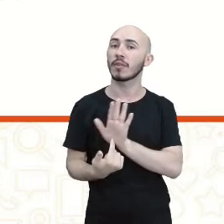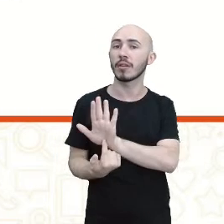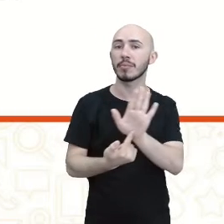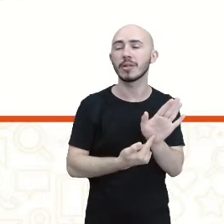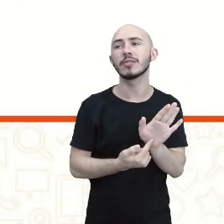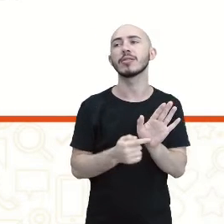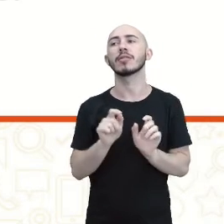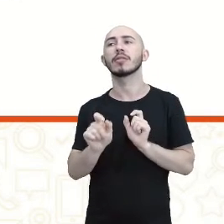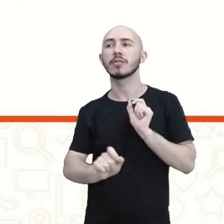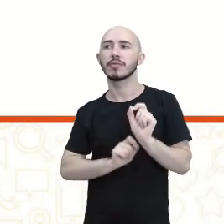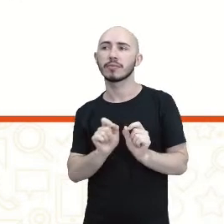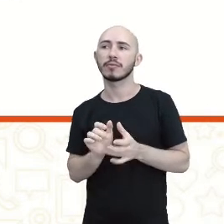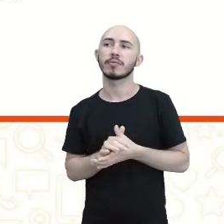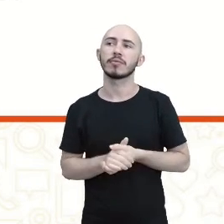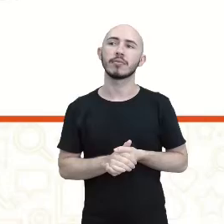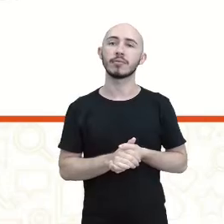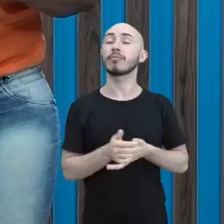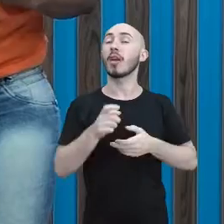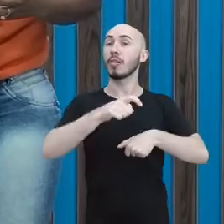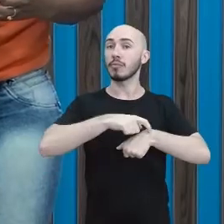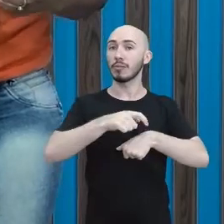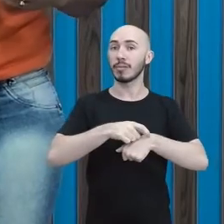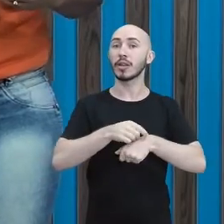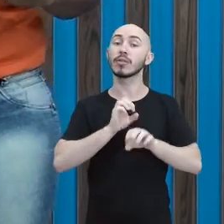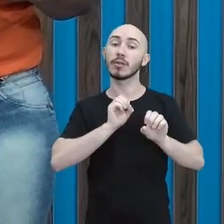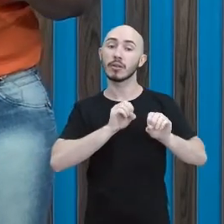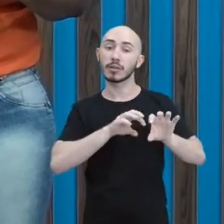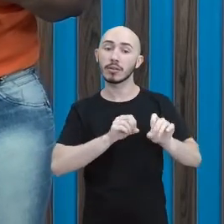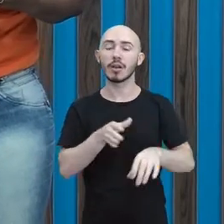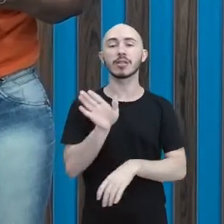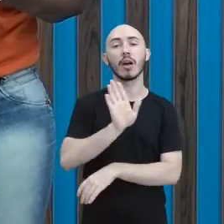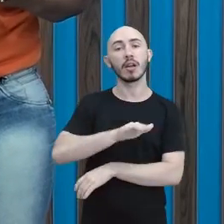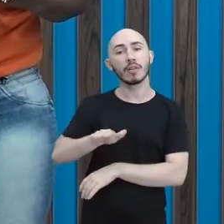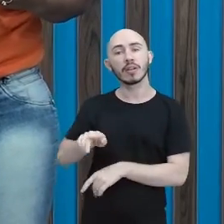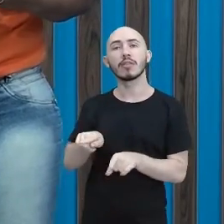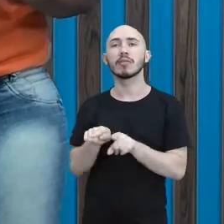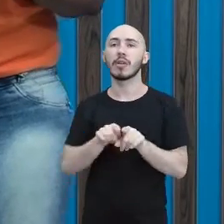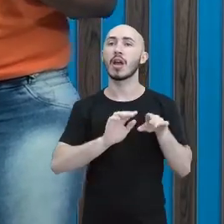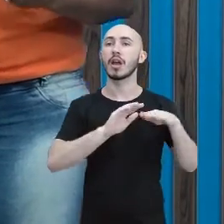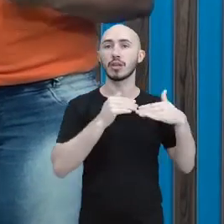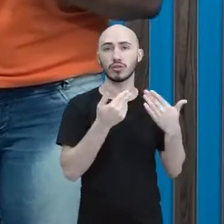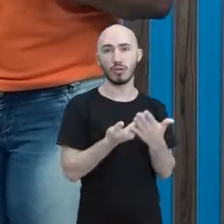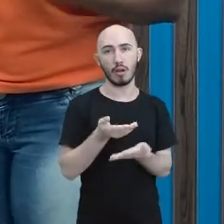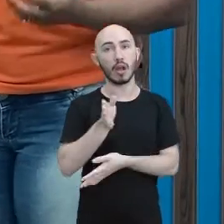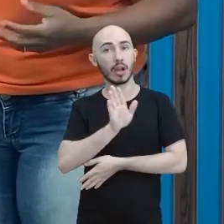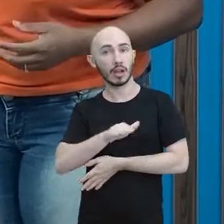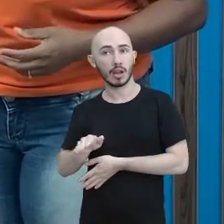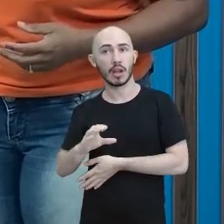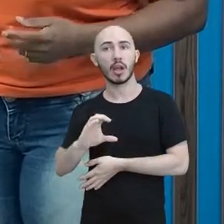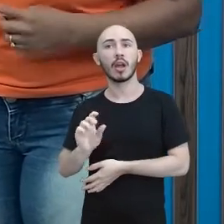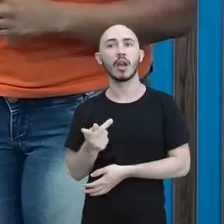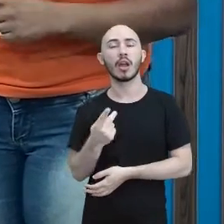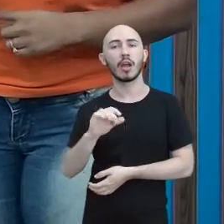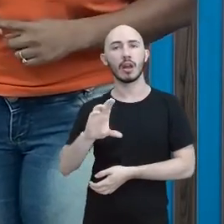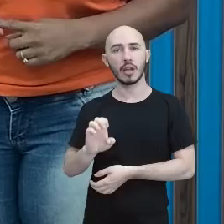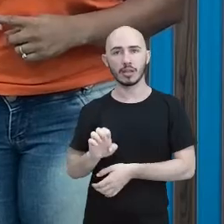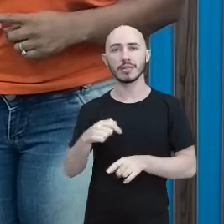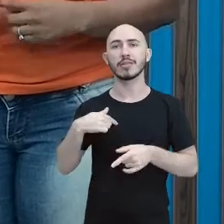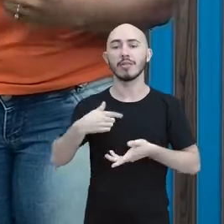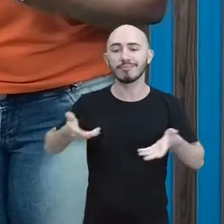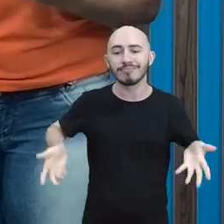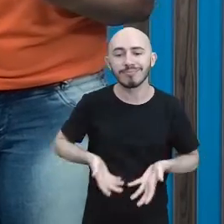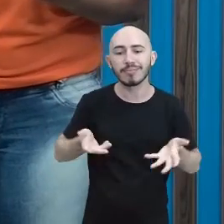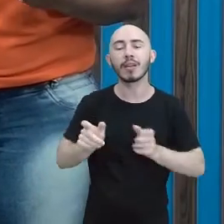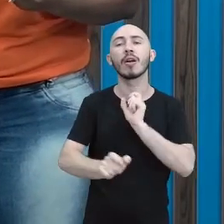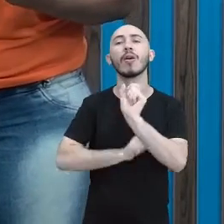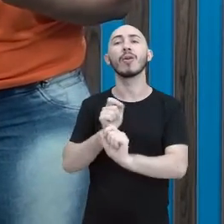colocamos há pouco, que esse momento da educação infantil, da creche, ele proporciona o conviver. Qual